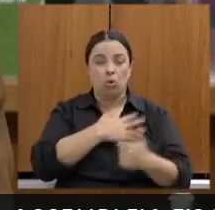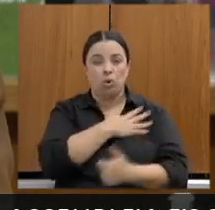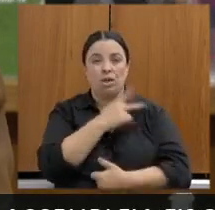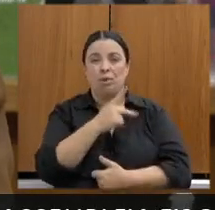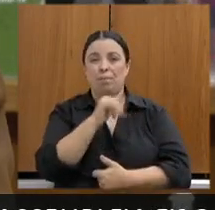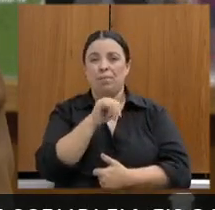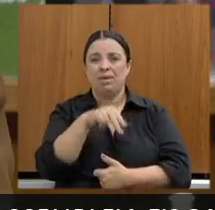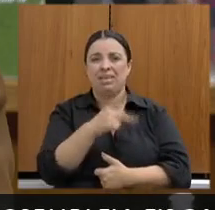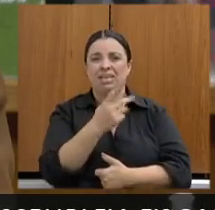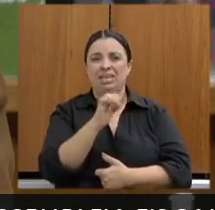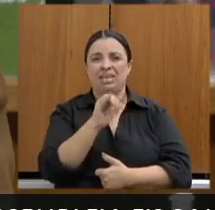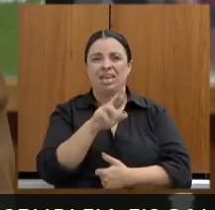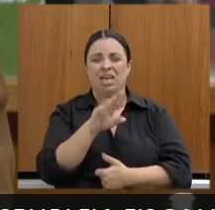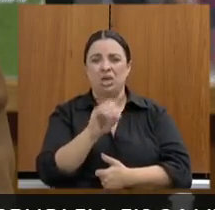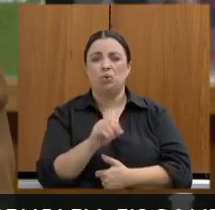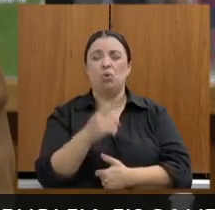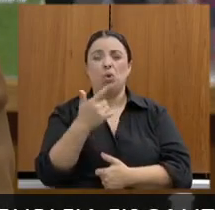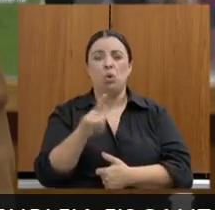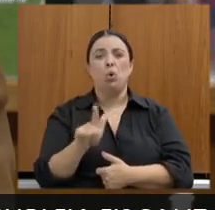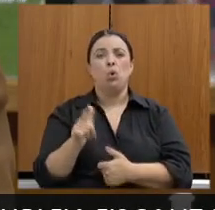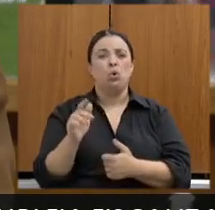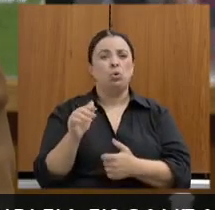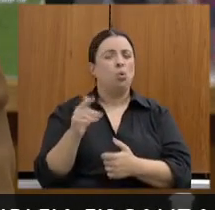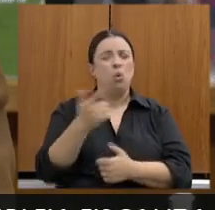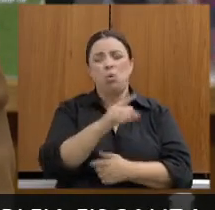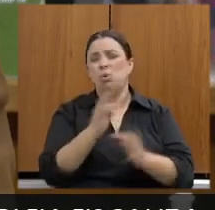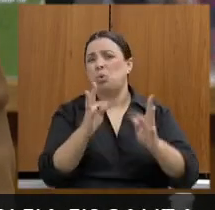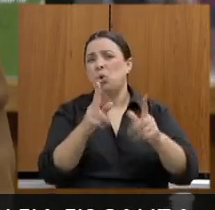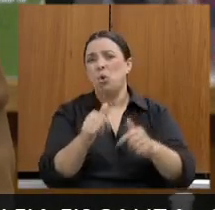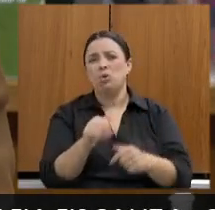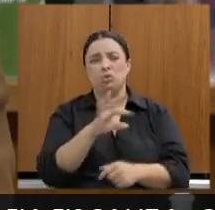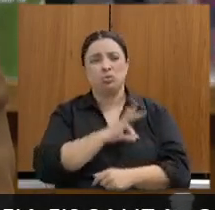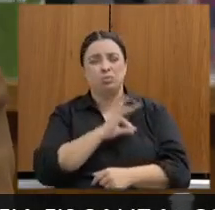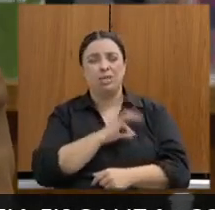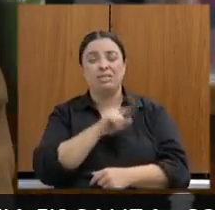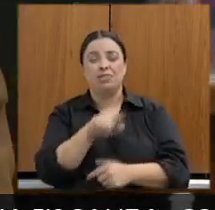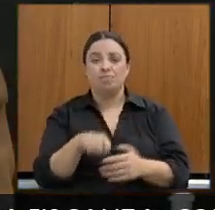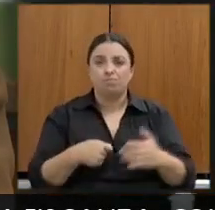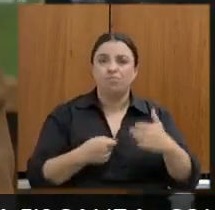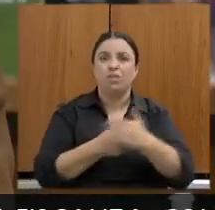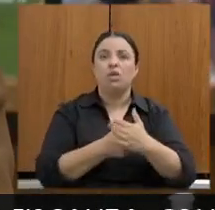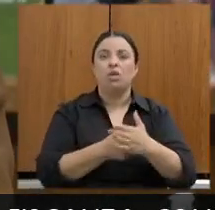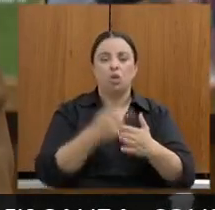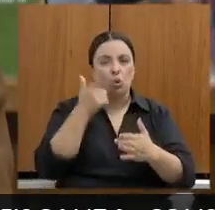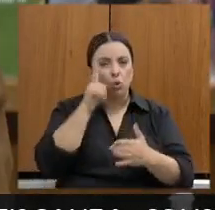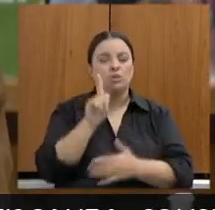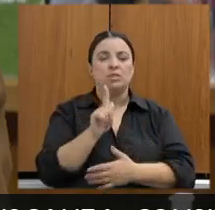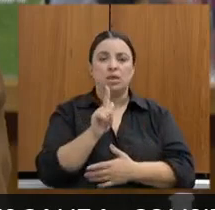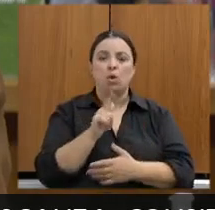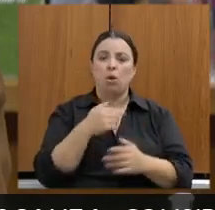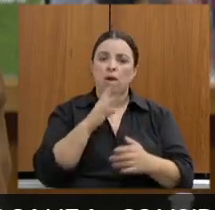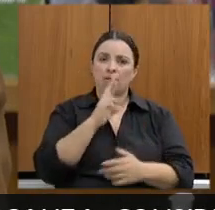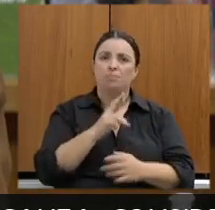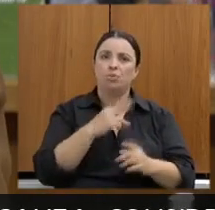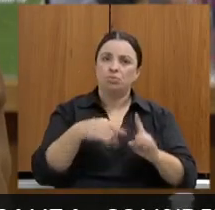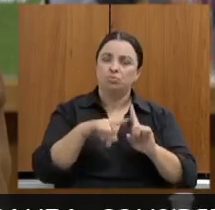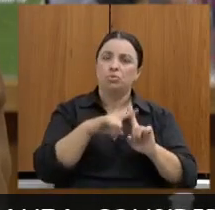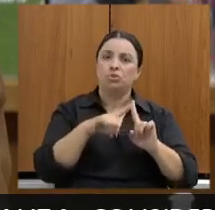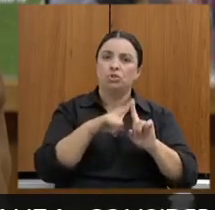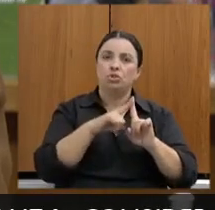mais moderno ali que fez aquele enfrentamento e deu e deu um e deu um bom resultado e mandou um recado adequado para aquela